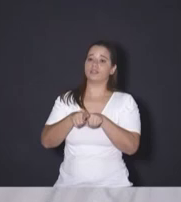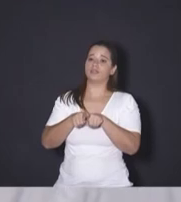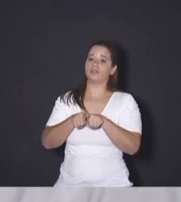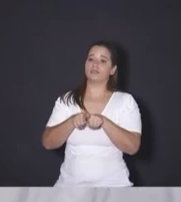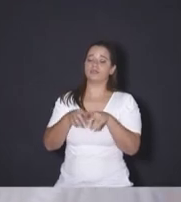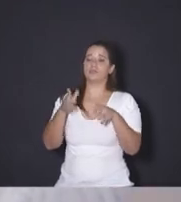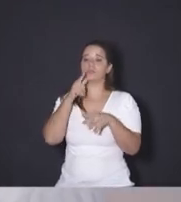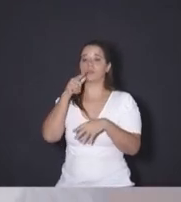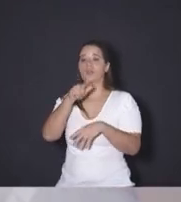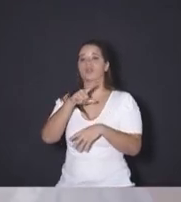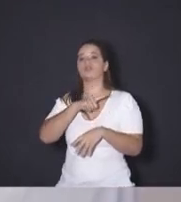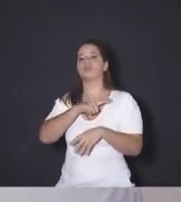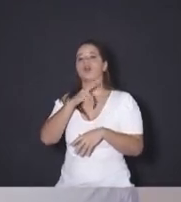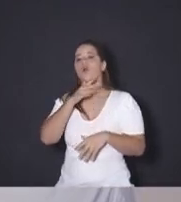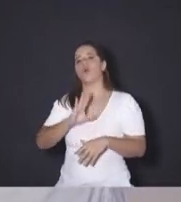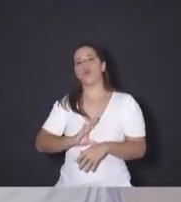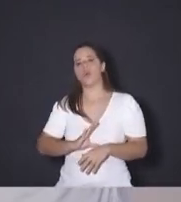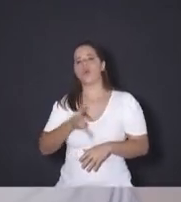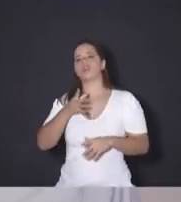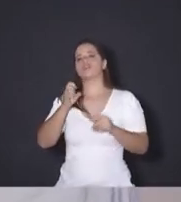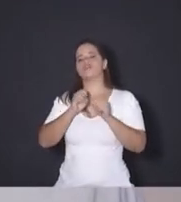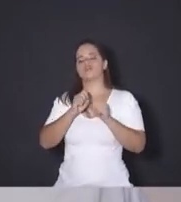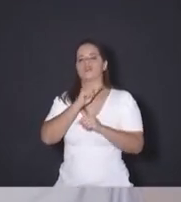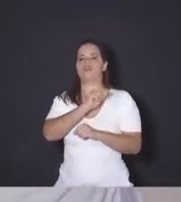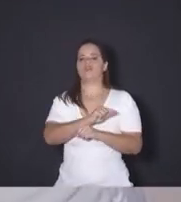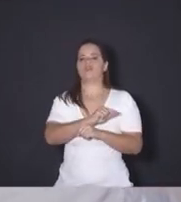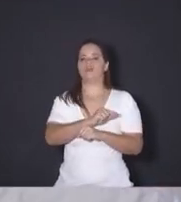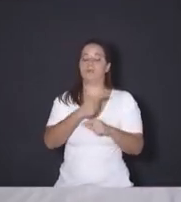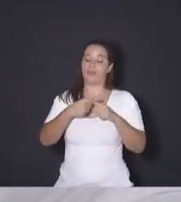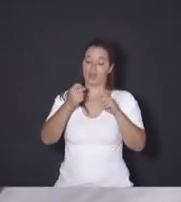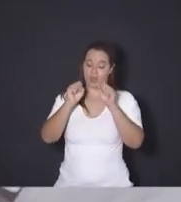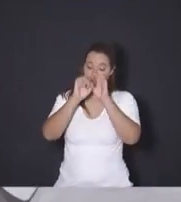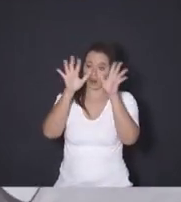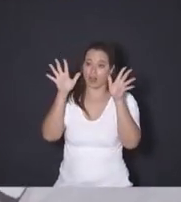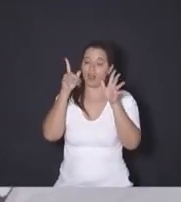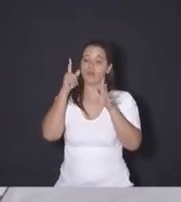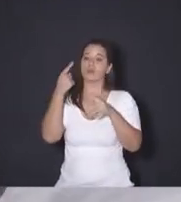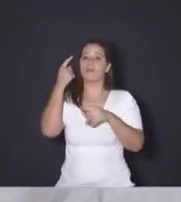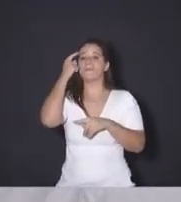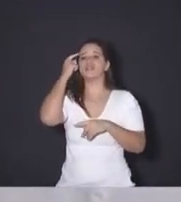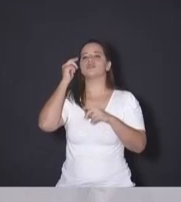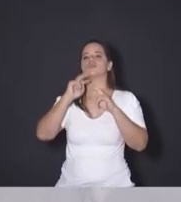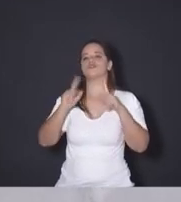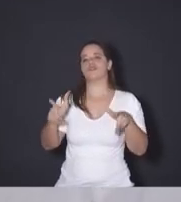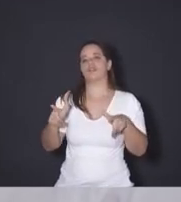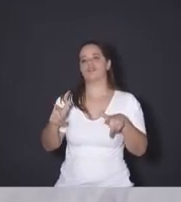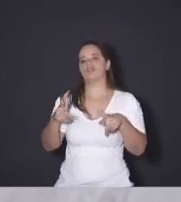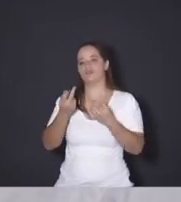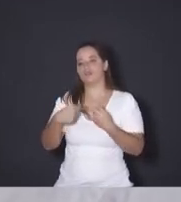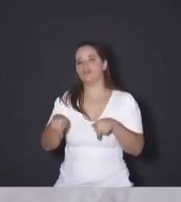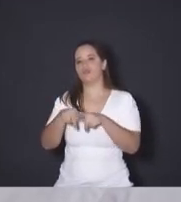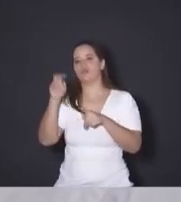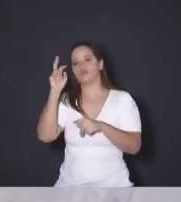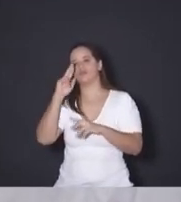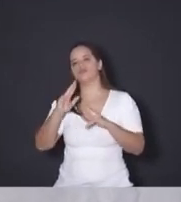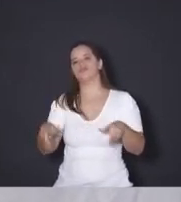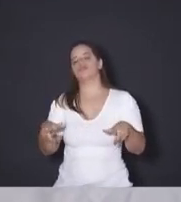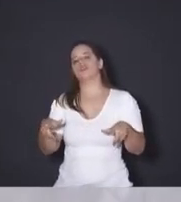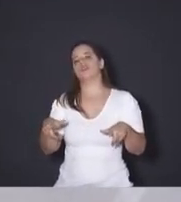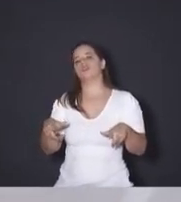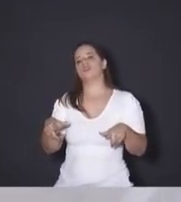você ter a coragem de fazer isso né porque claro que esse é um pensamento diferente são gerações diferentes mas